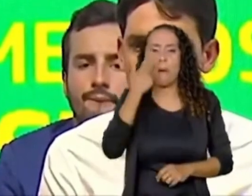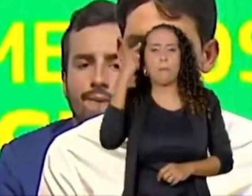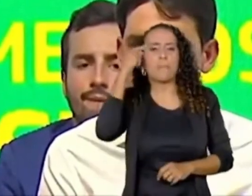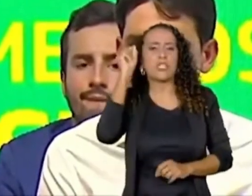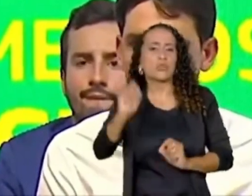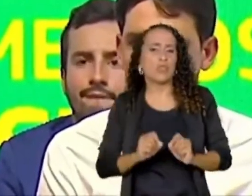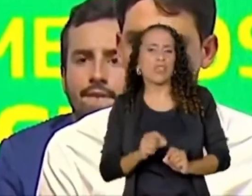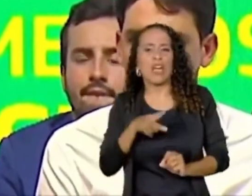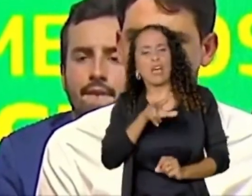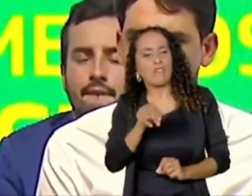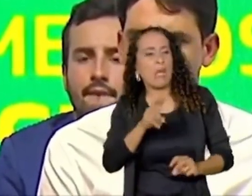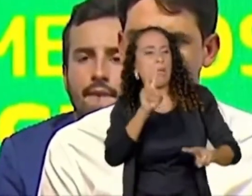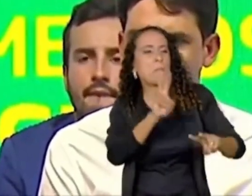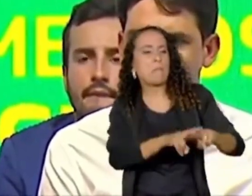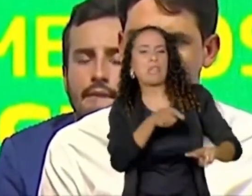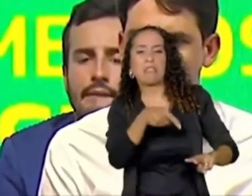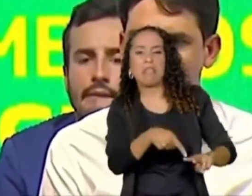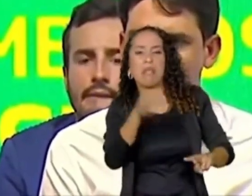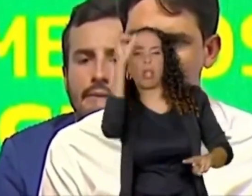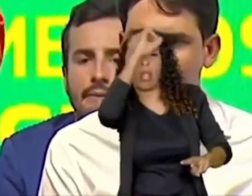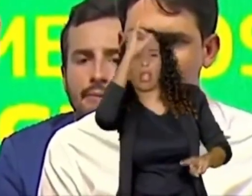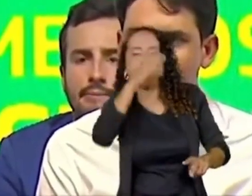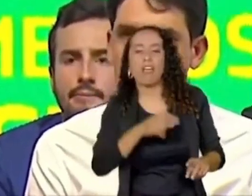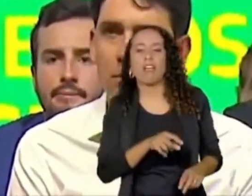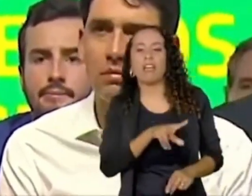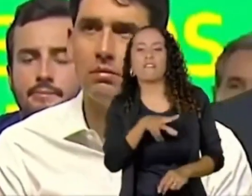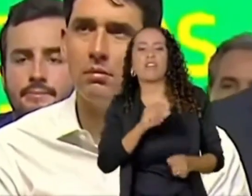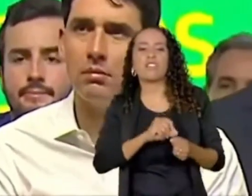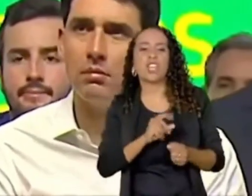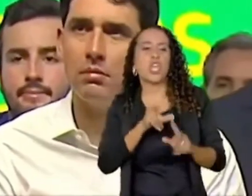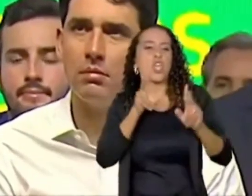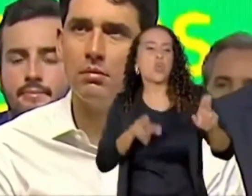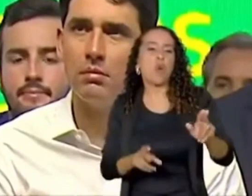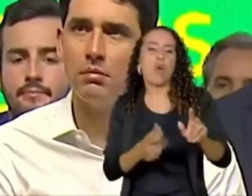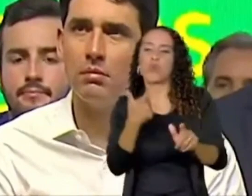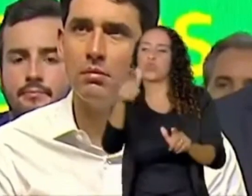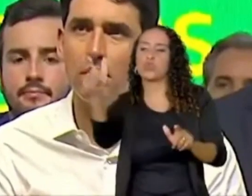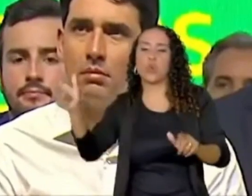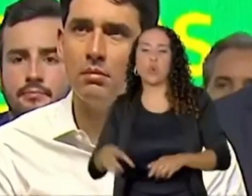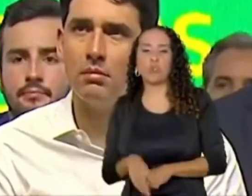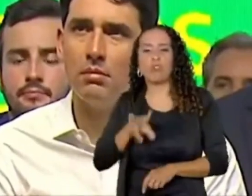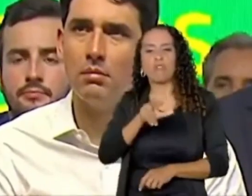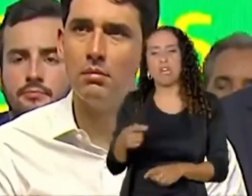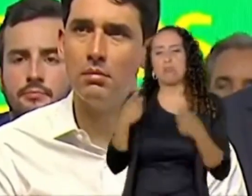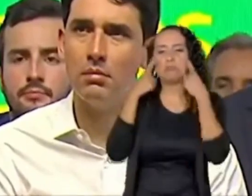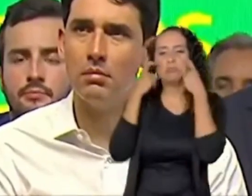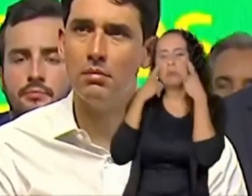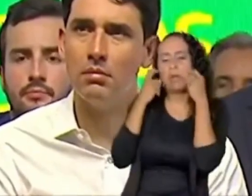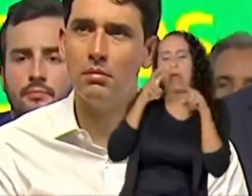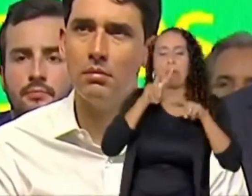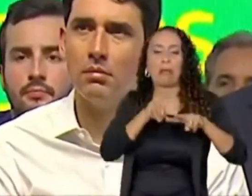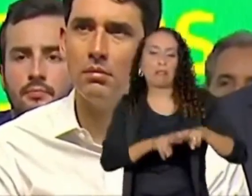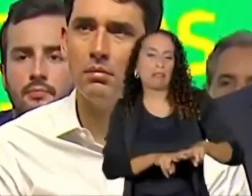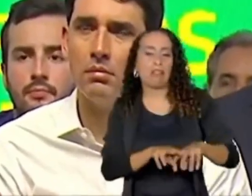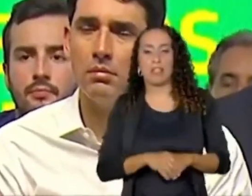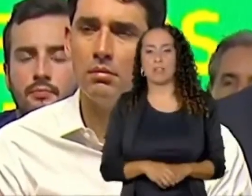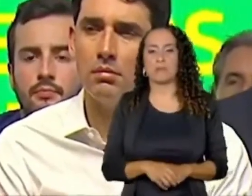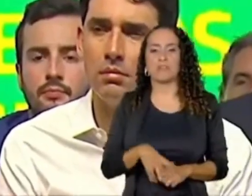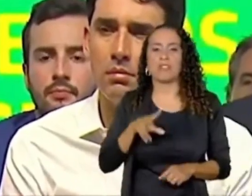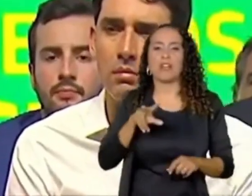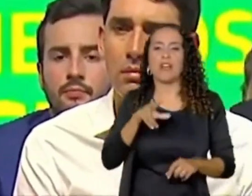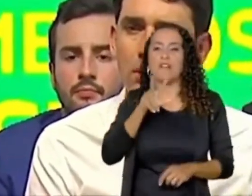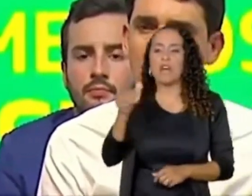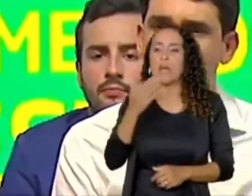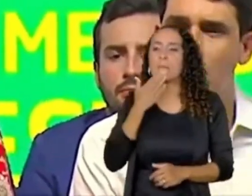vamos prender esse bundão aí, ele vai fazer que nem os outros, ele vai chorar na cadeia, ele vai pedir